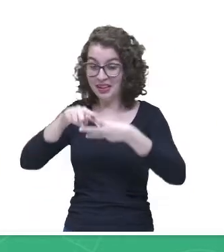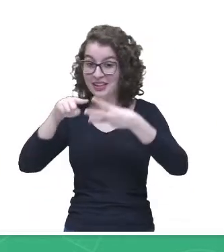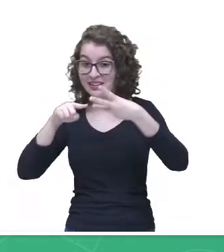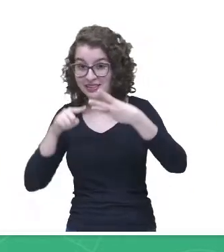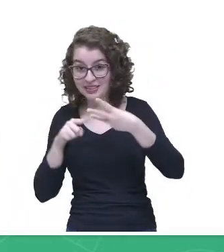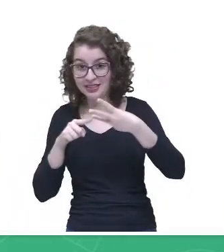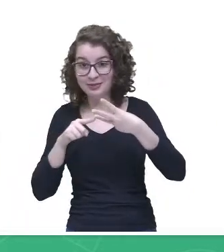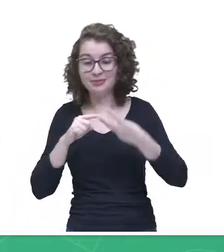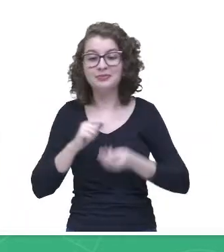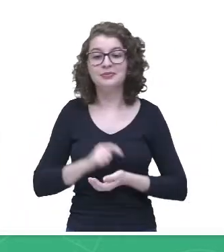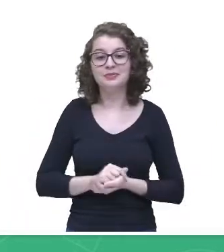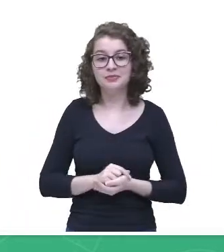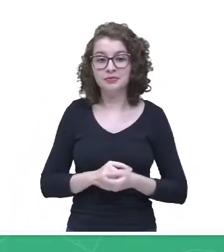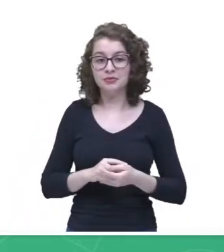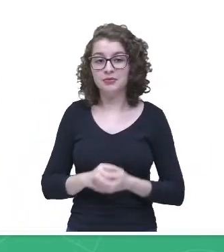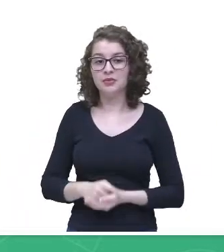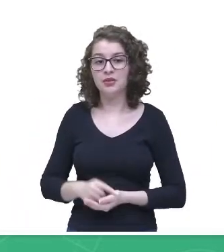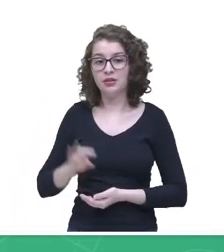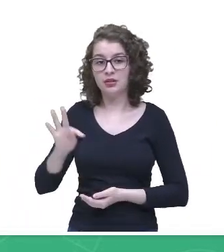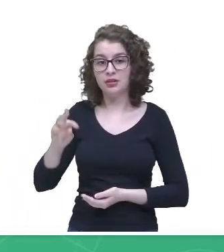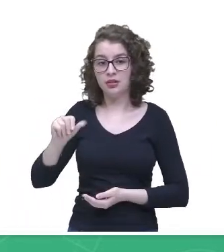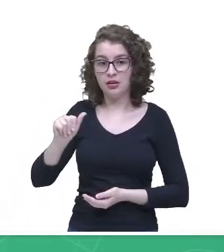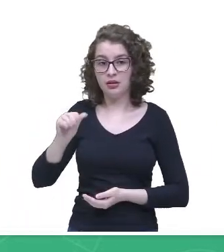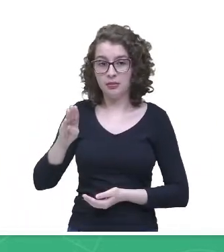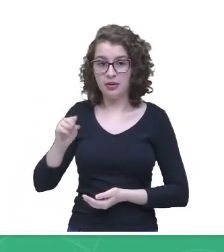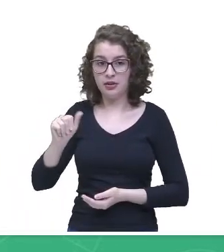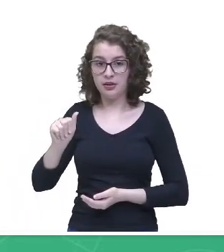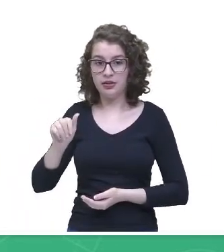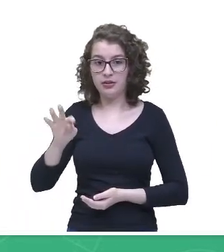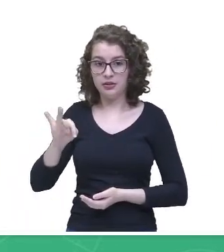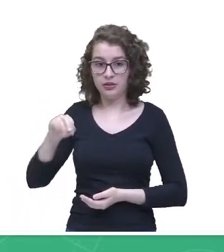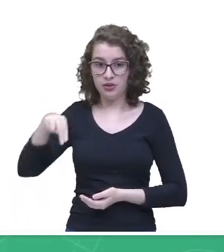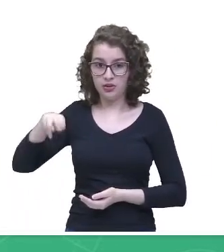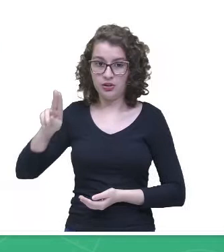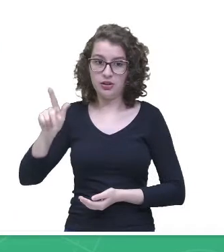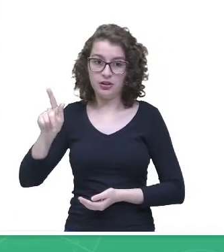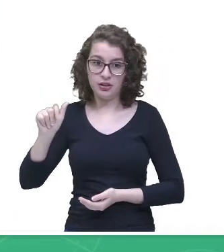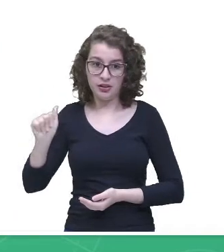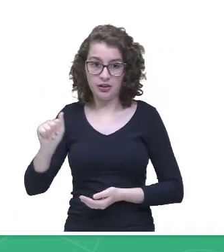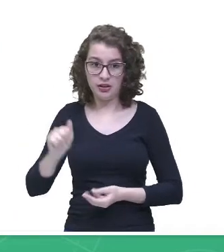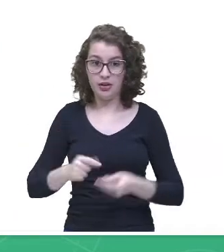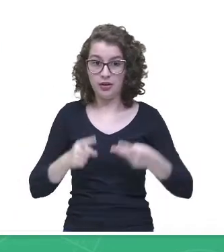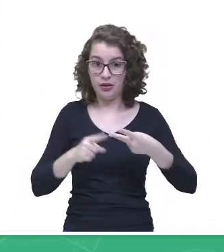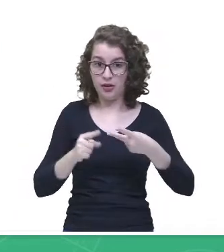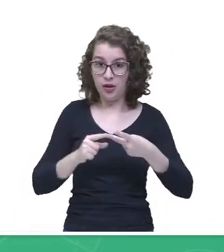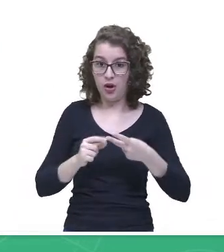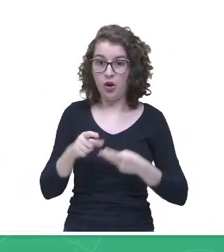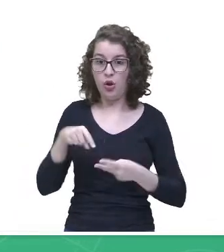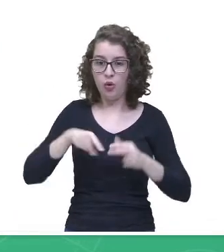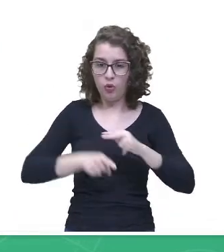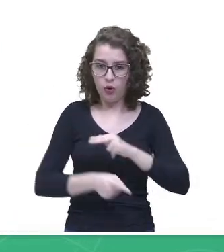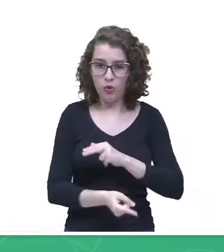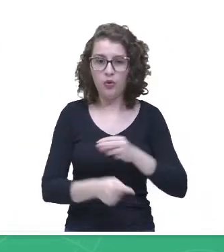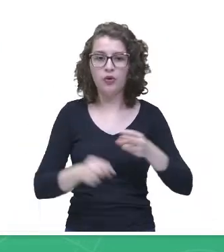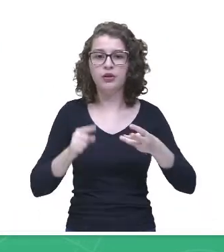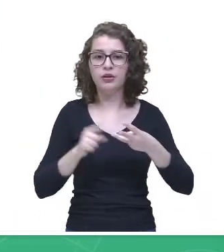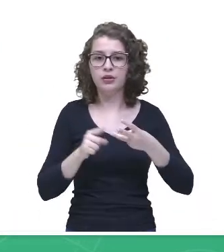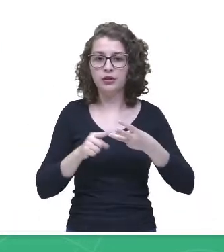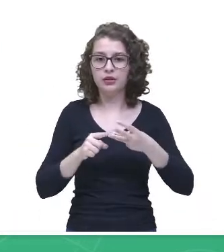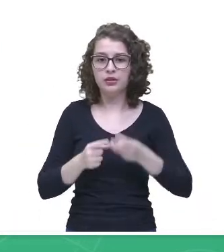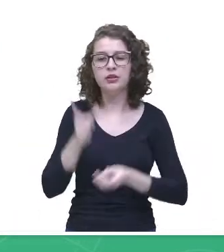municípios, Tabatinga, Coari e Altazes, com a cidade de Manaus, a gente